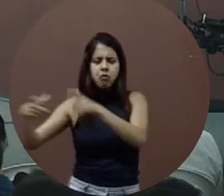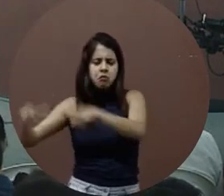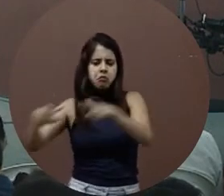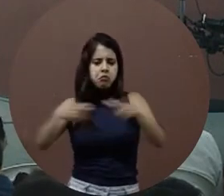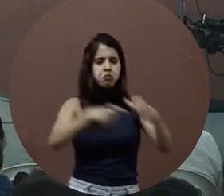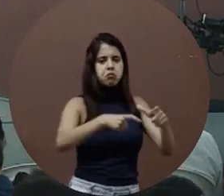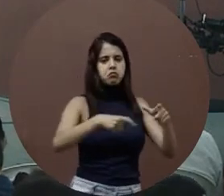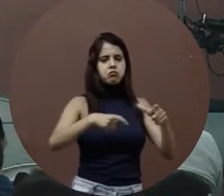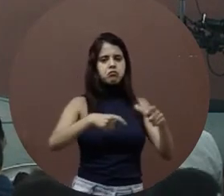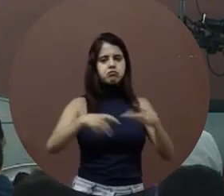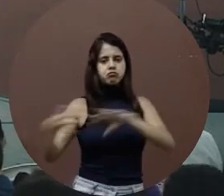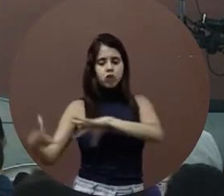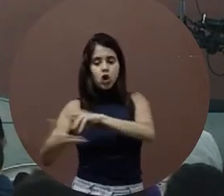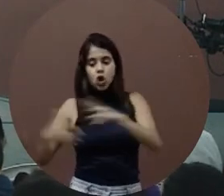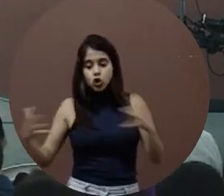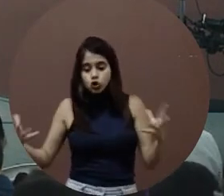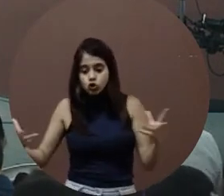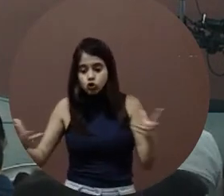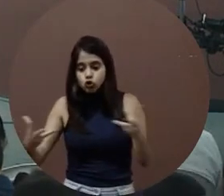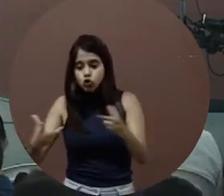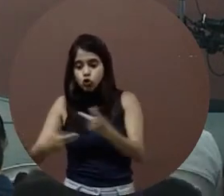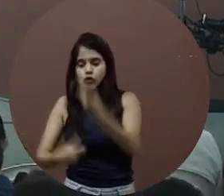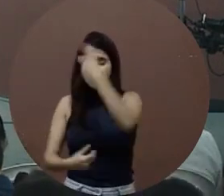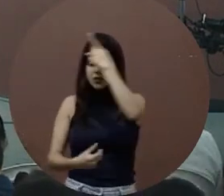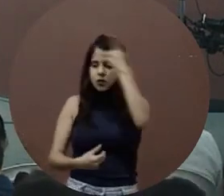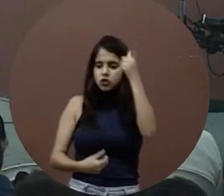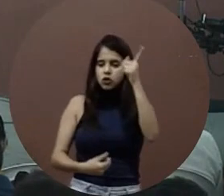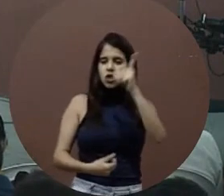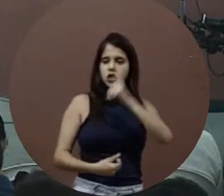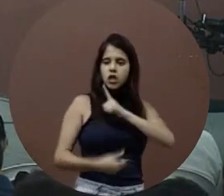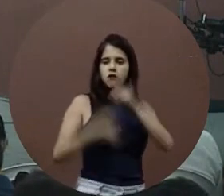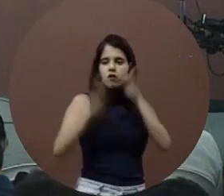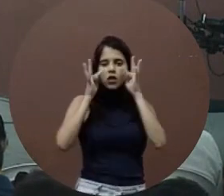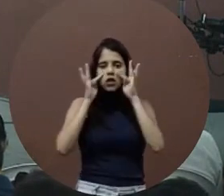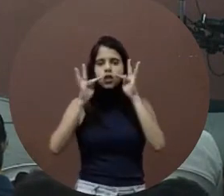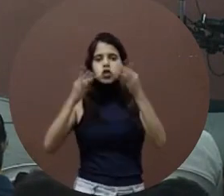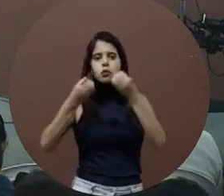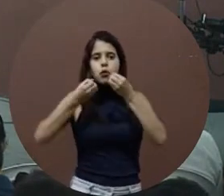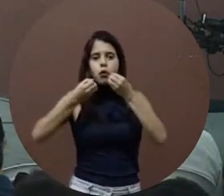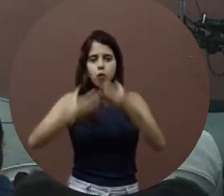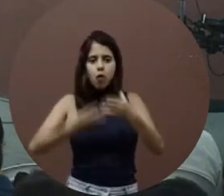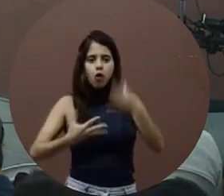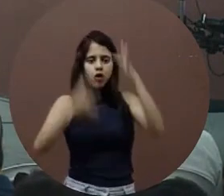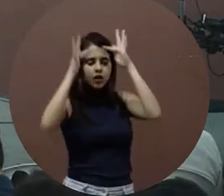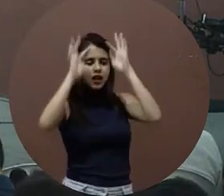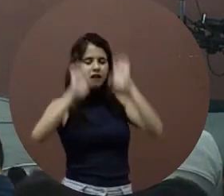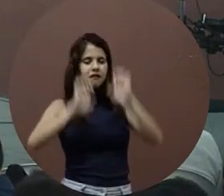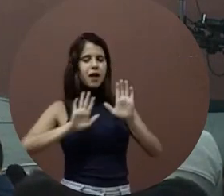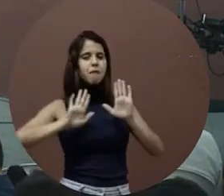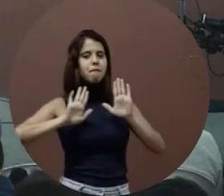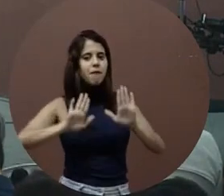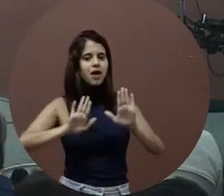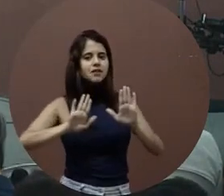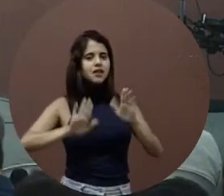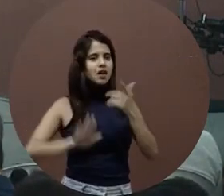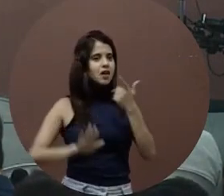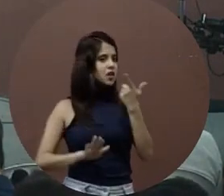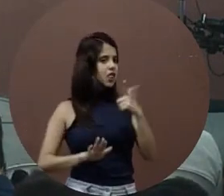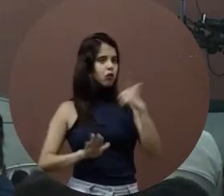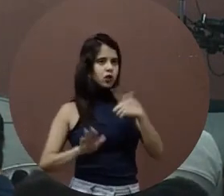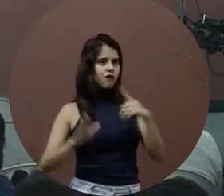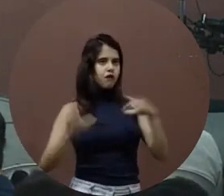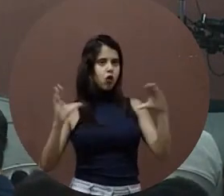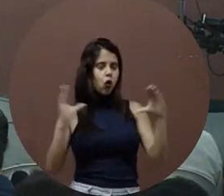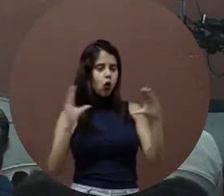Todos estes, verso 39, mesmo tendo obtido bom testemunho por meio da fé, não obtiveram a concretização da